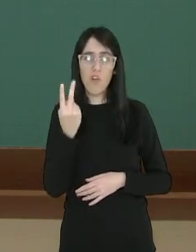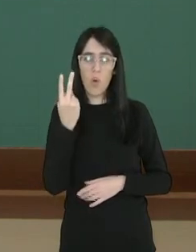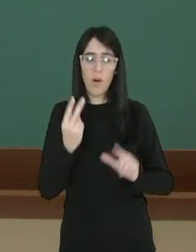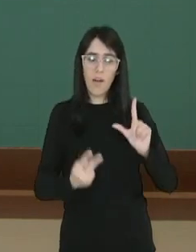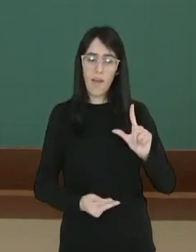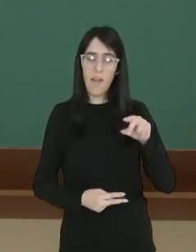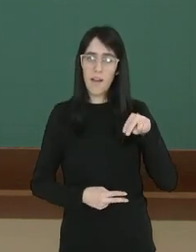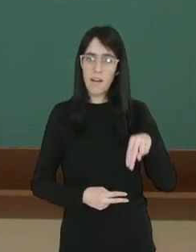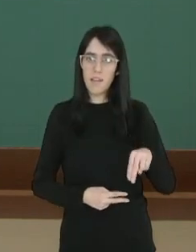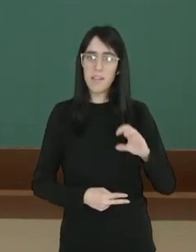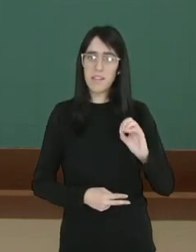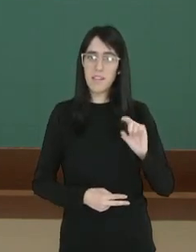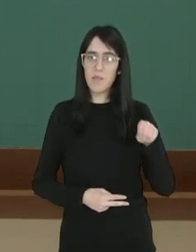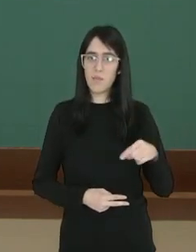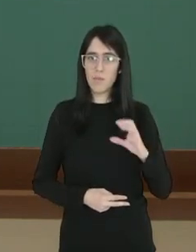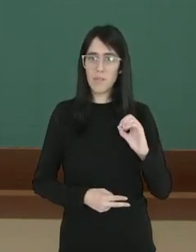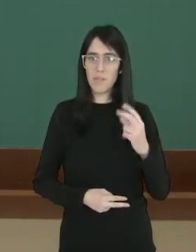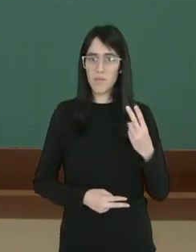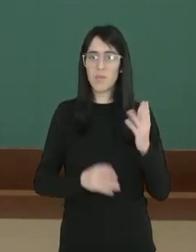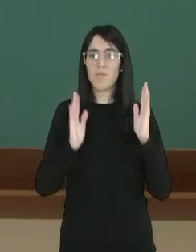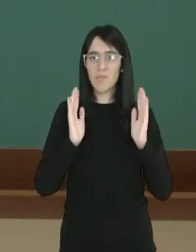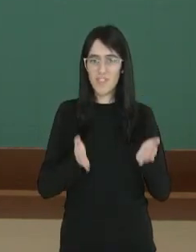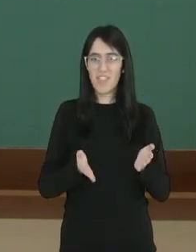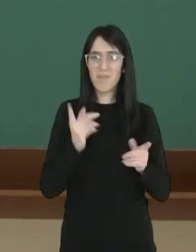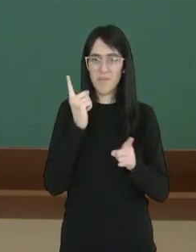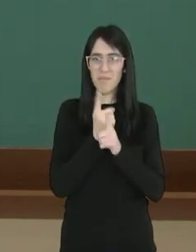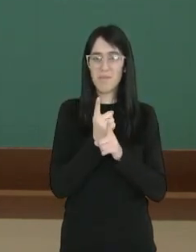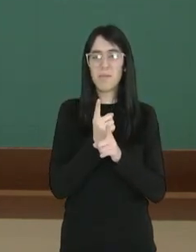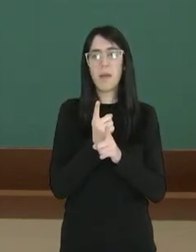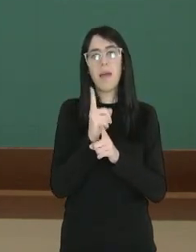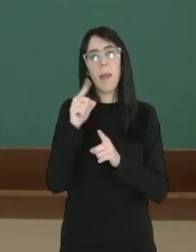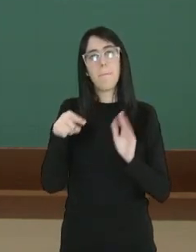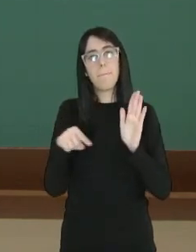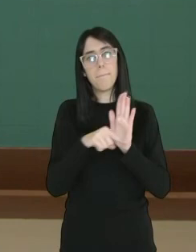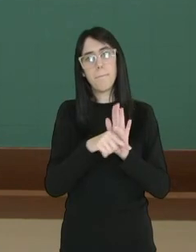de 0,02, que é menos 4.